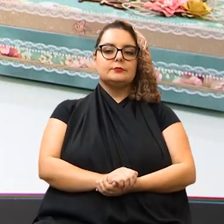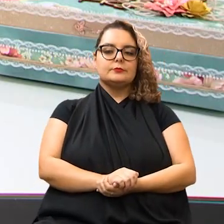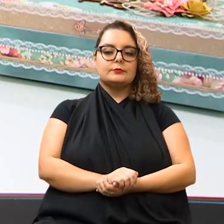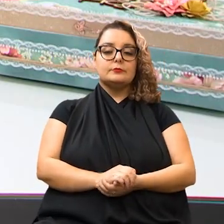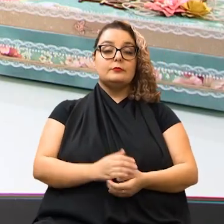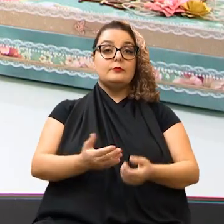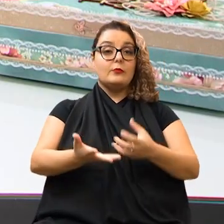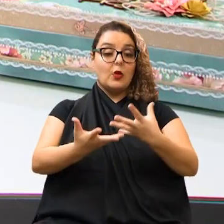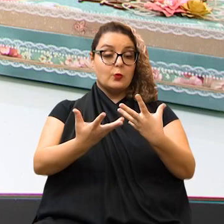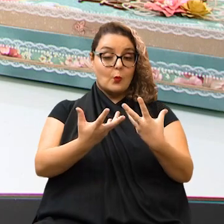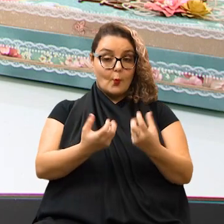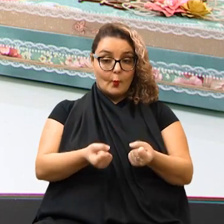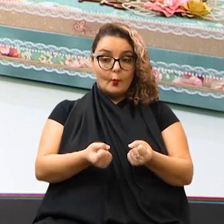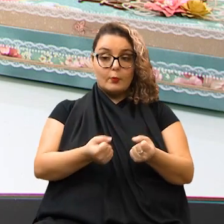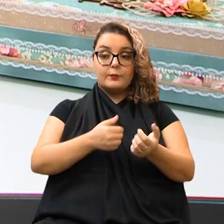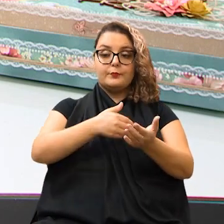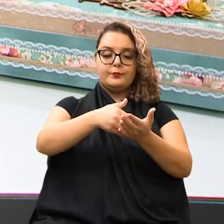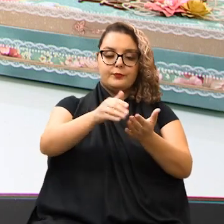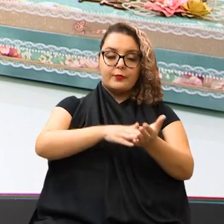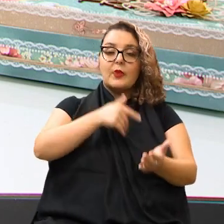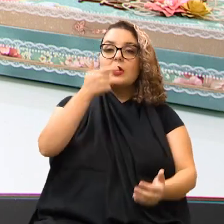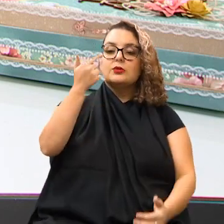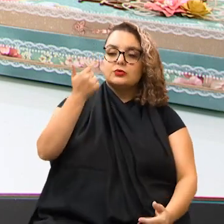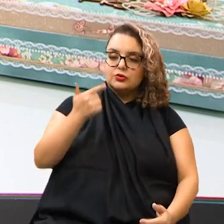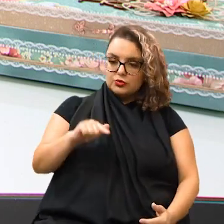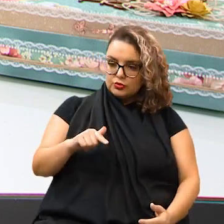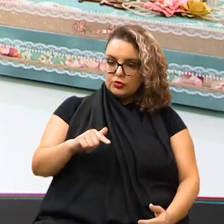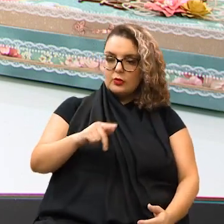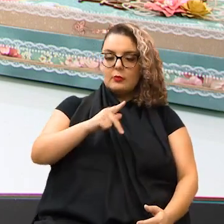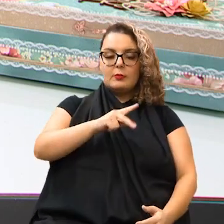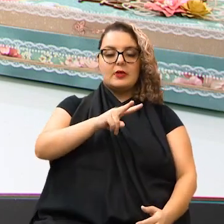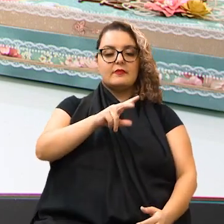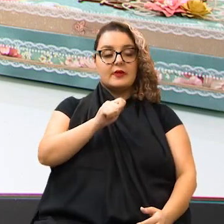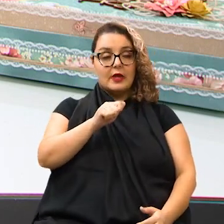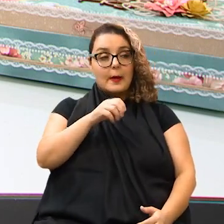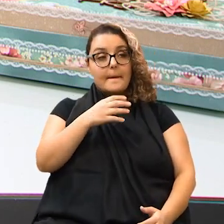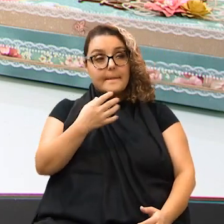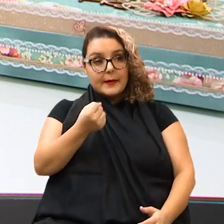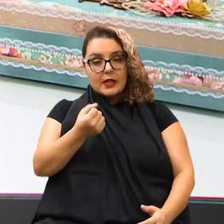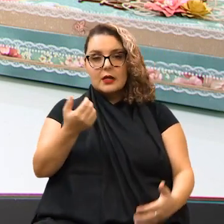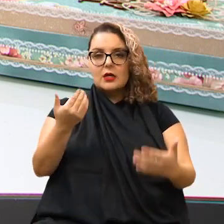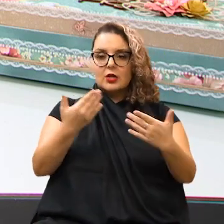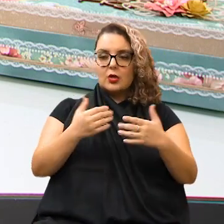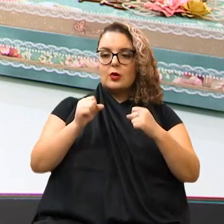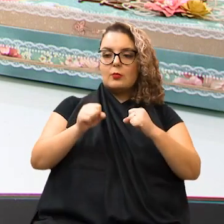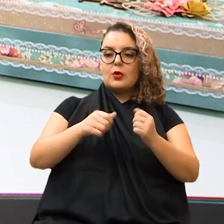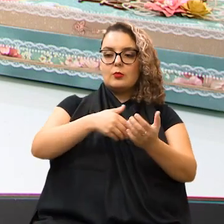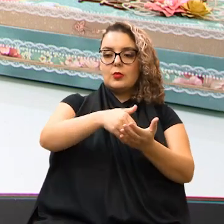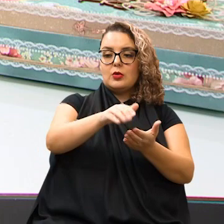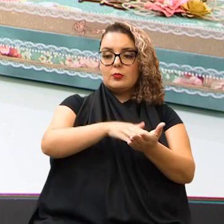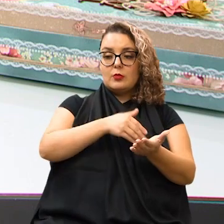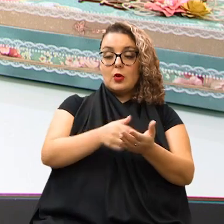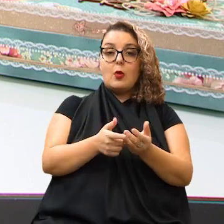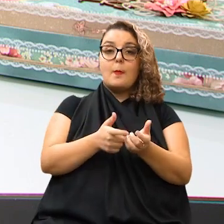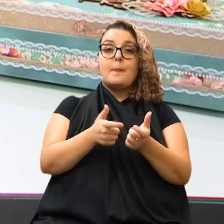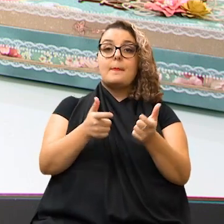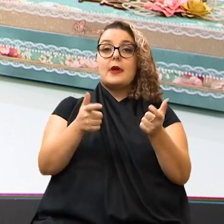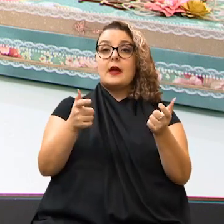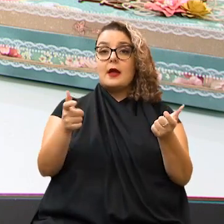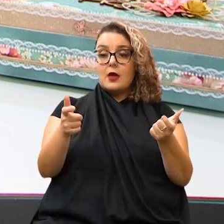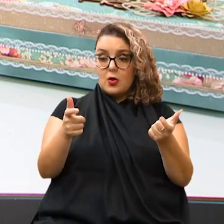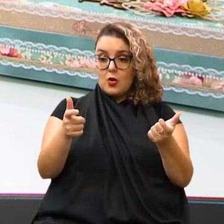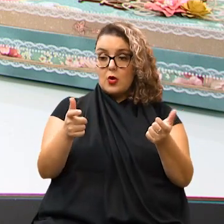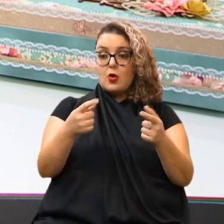aqui nossa primeira base de tinta branca, eu vou passar novamente a tinta PVA branca. E agora eu posso passar ela numa